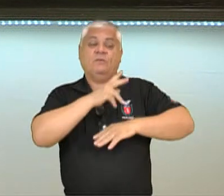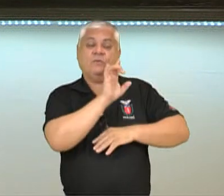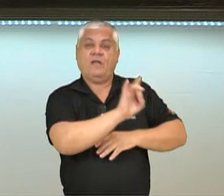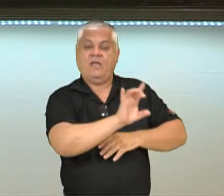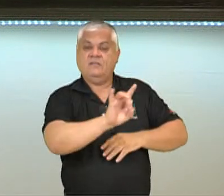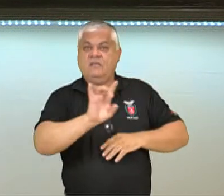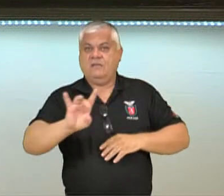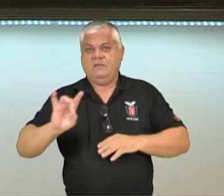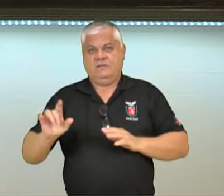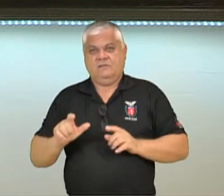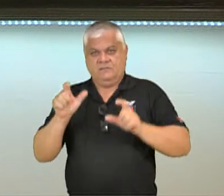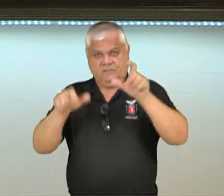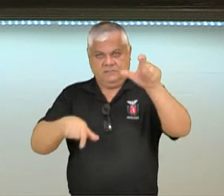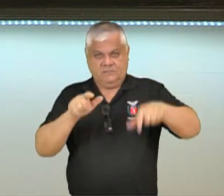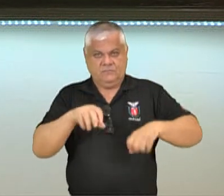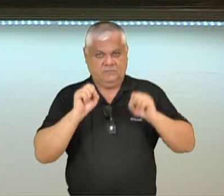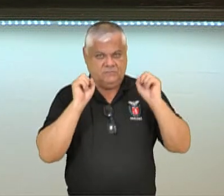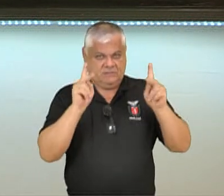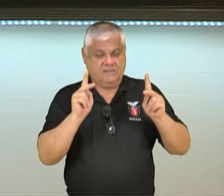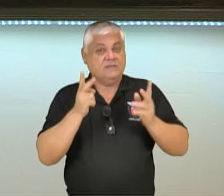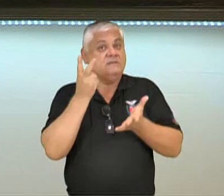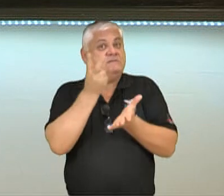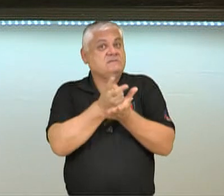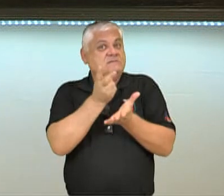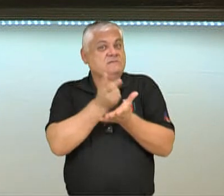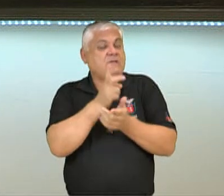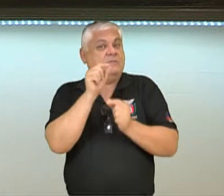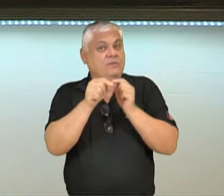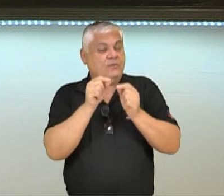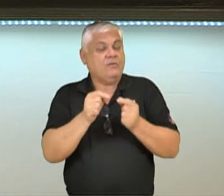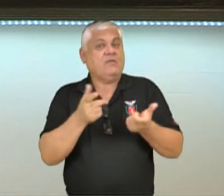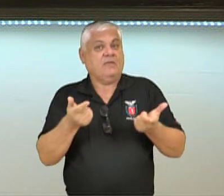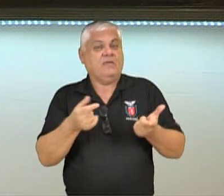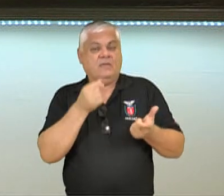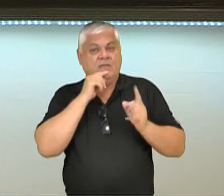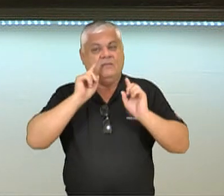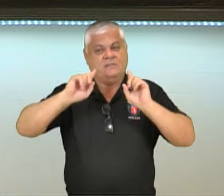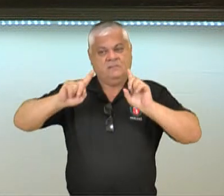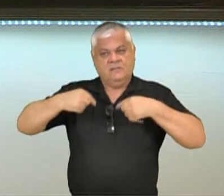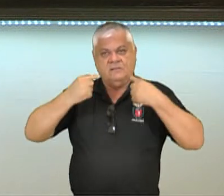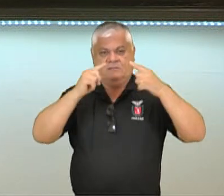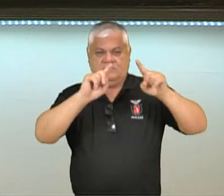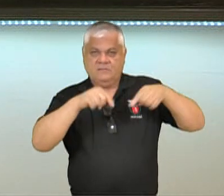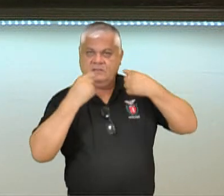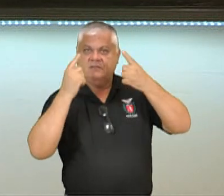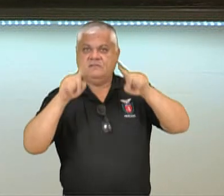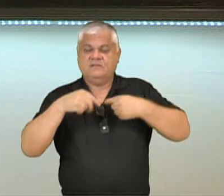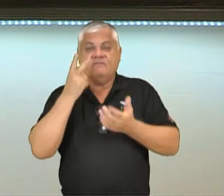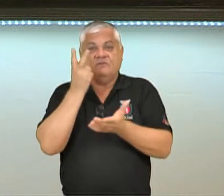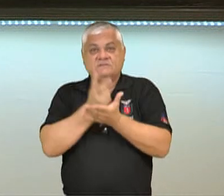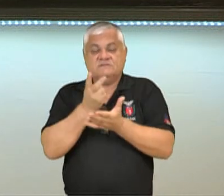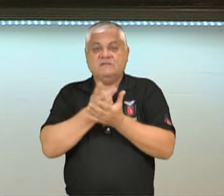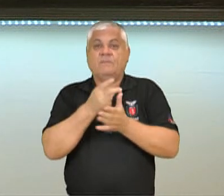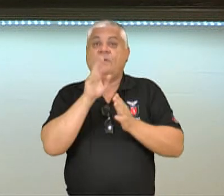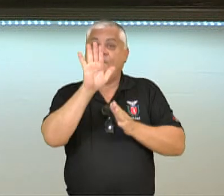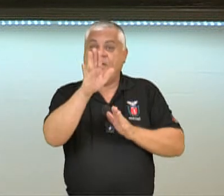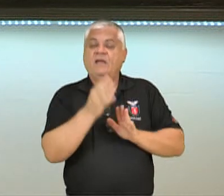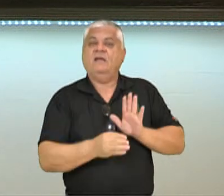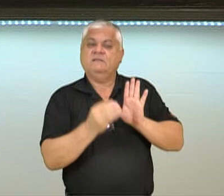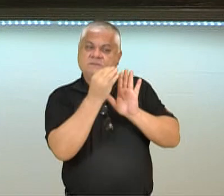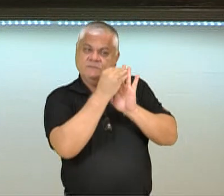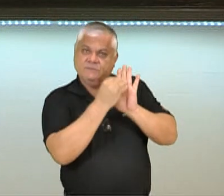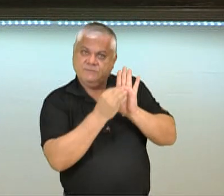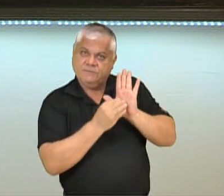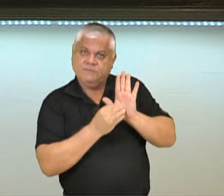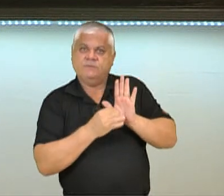de cada corredor, ok? Sempre mantendo o desafio, tá? Mas dentro do que cada um